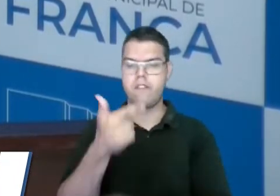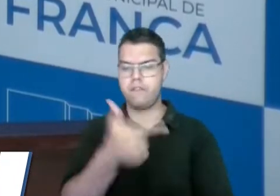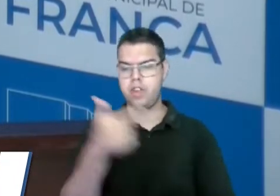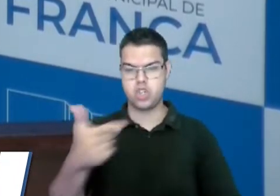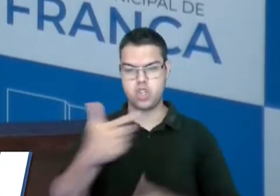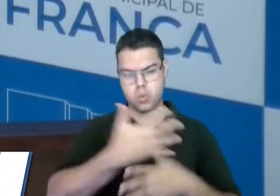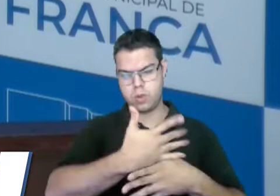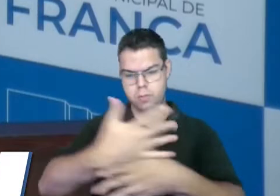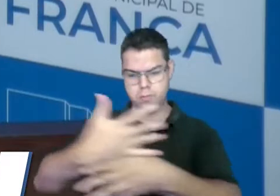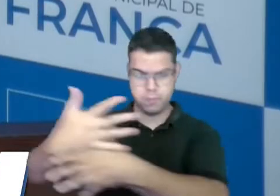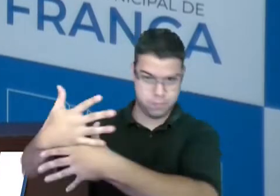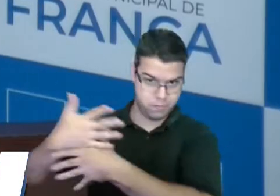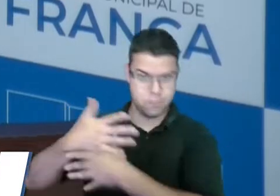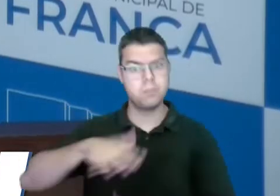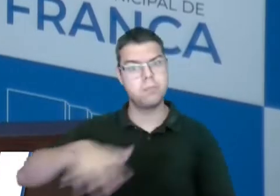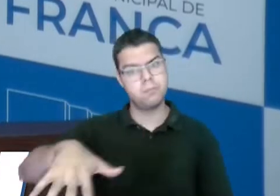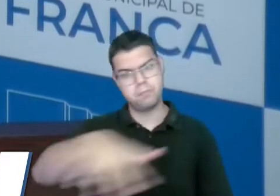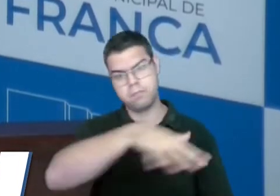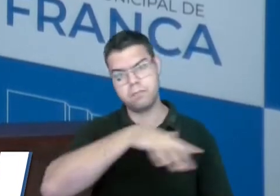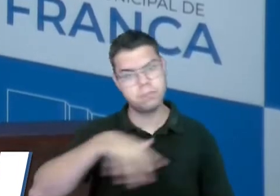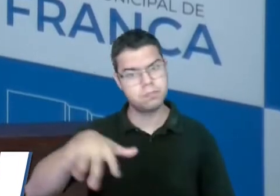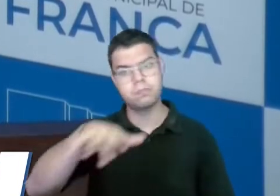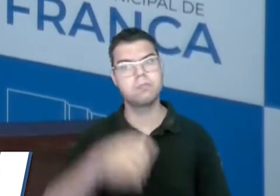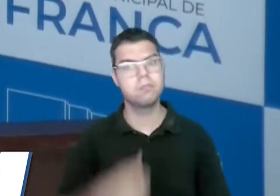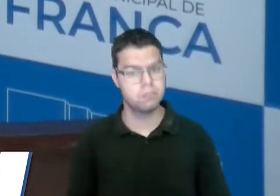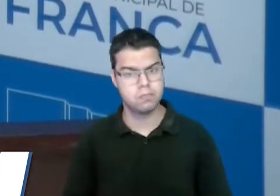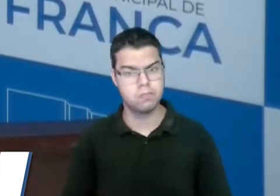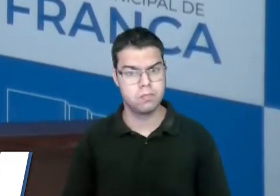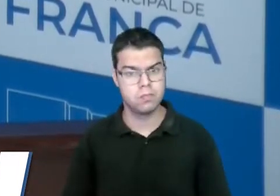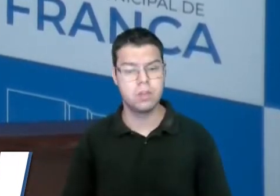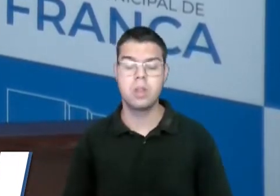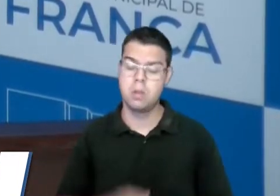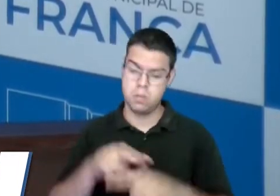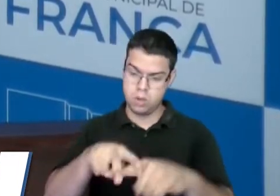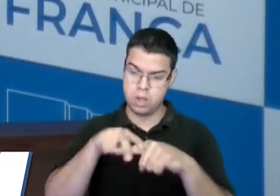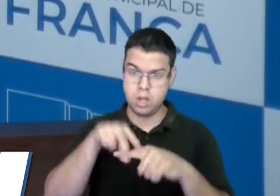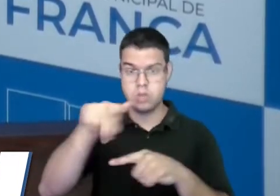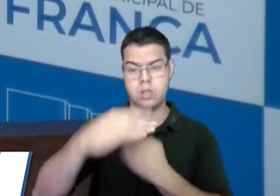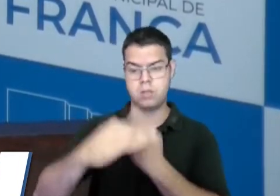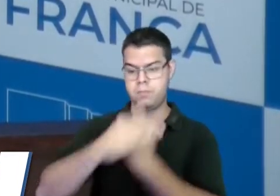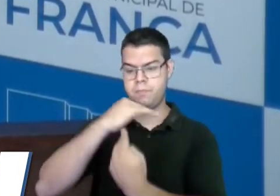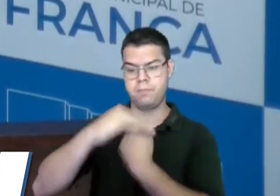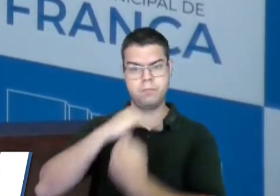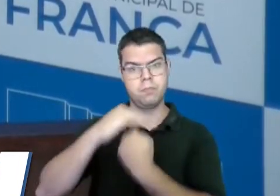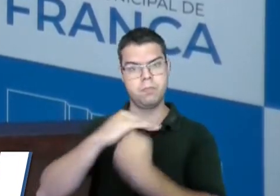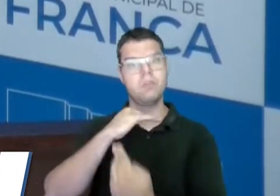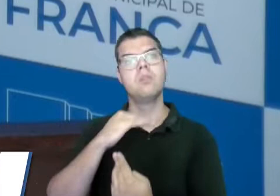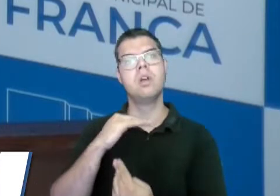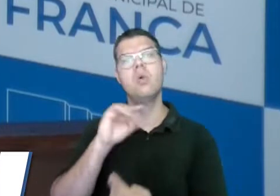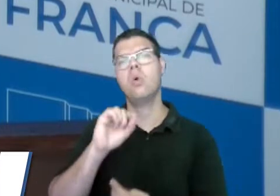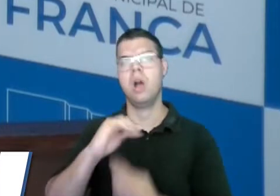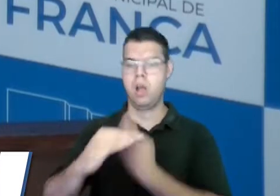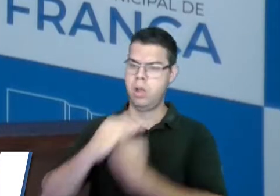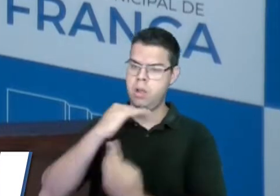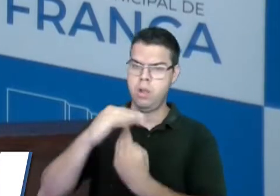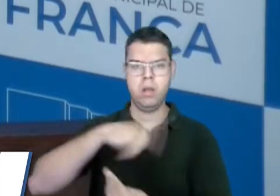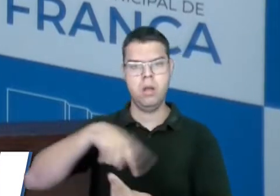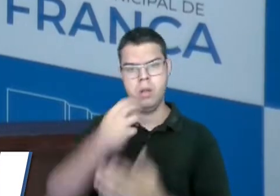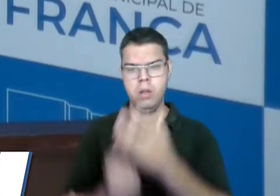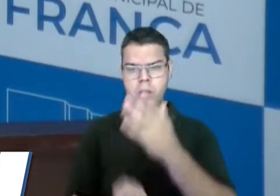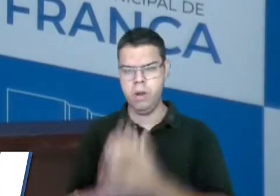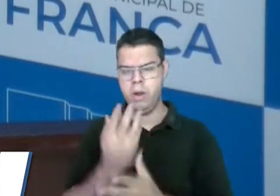DRS. Que foi aí então que ele passou a nos orientar a criar um grupo de